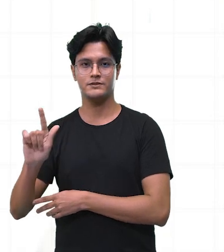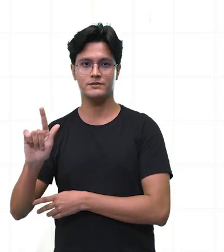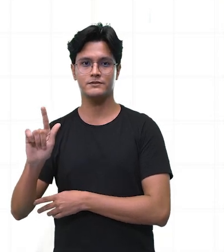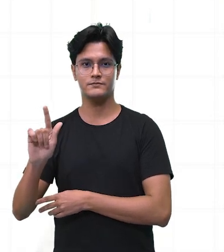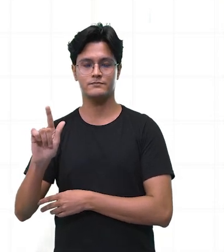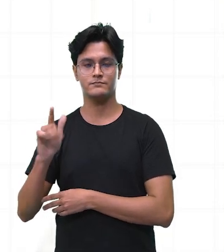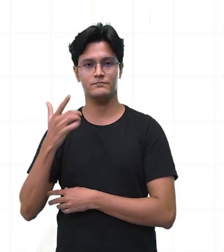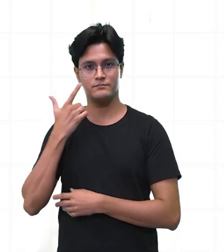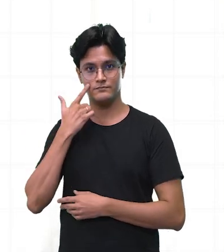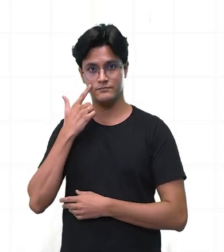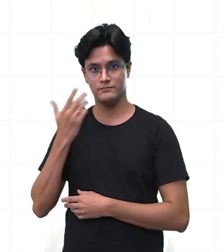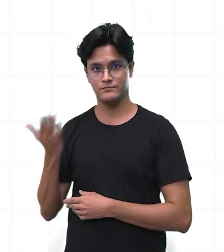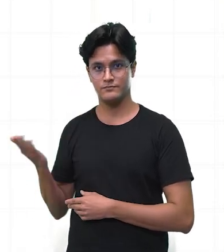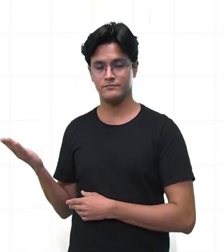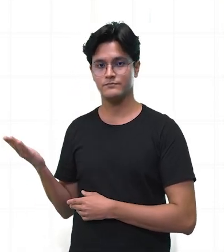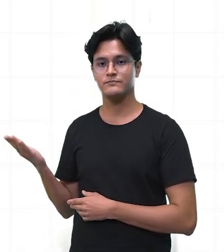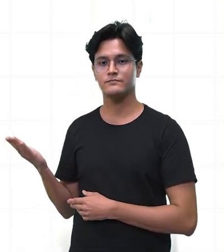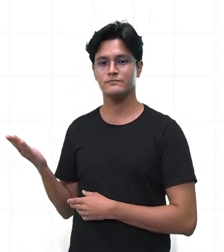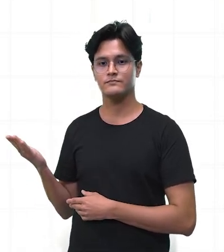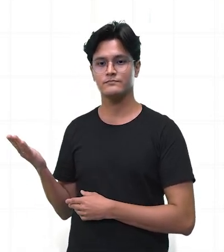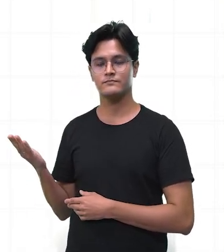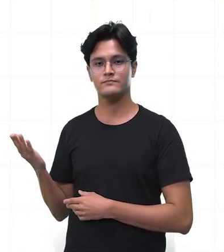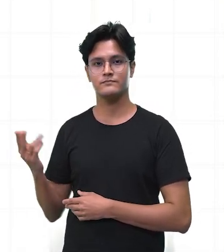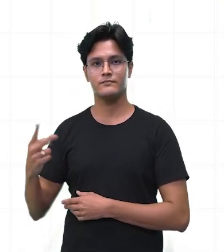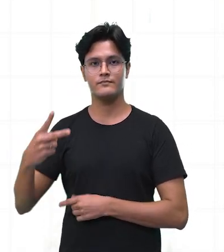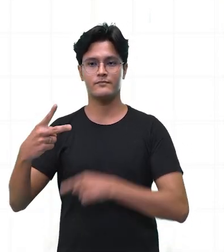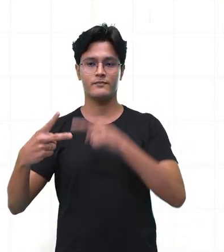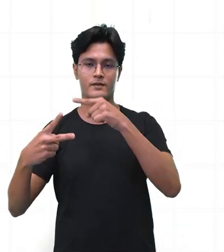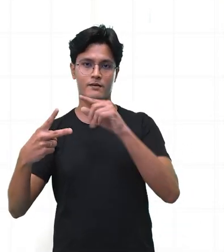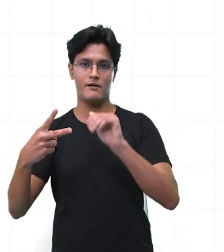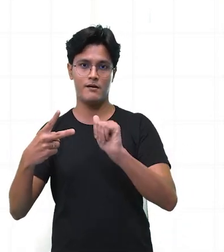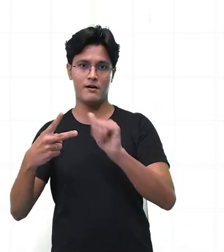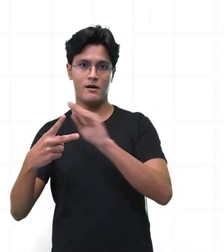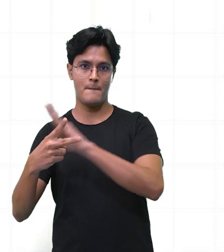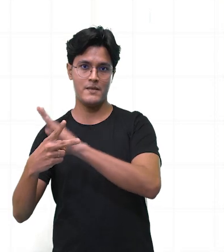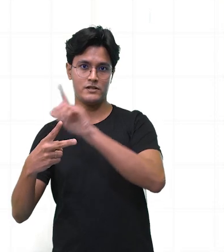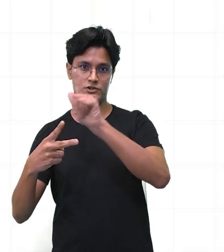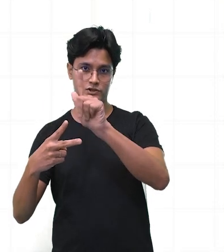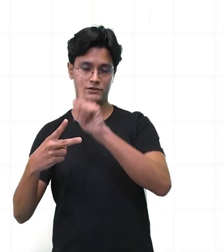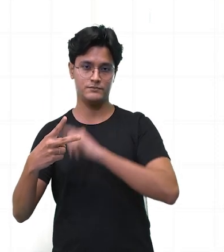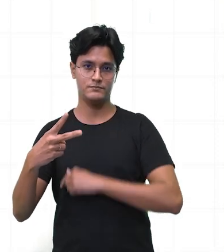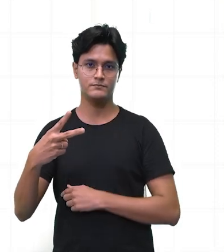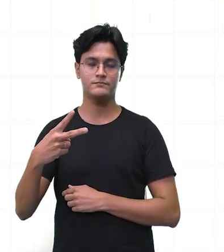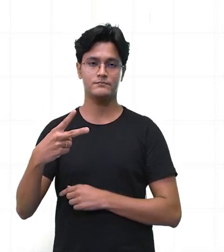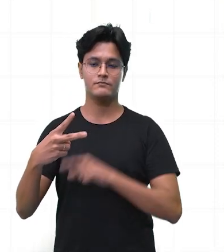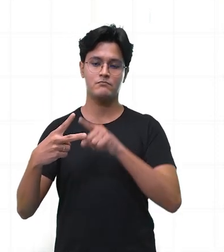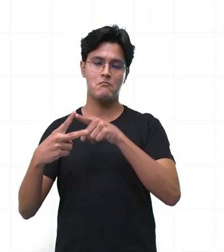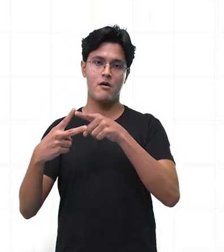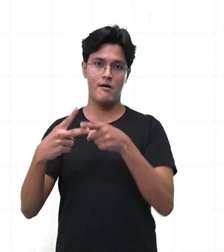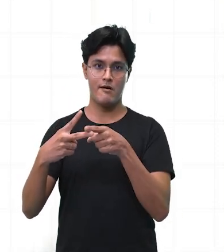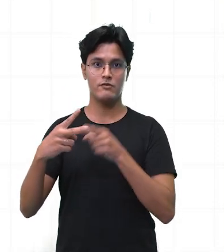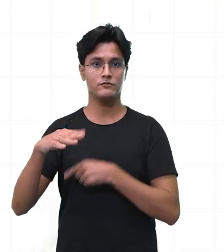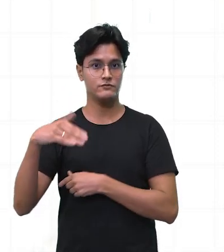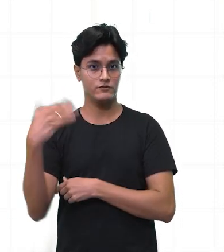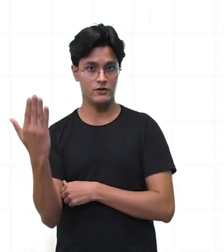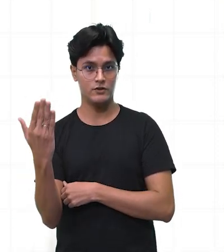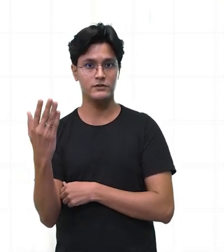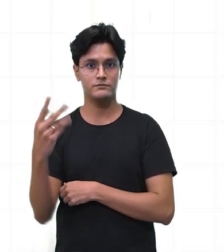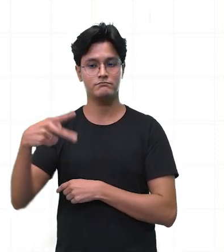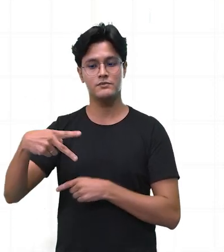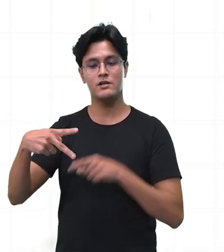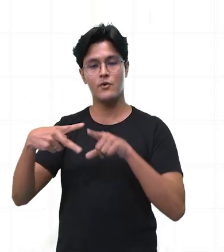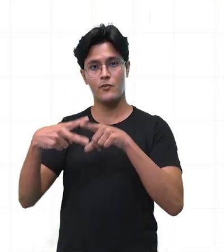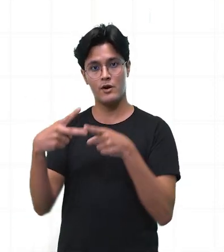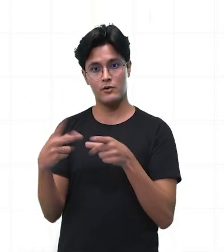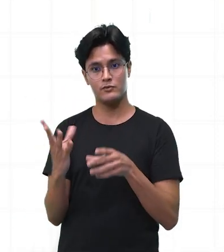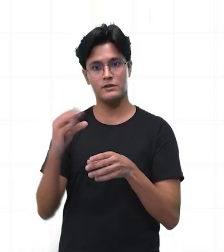ABG. Tá ok? Que é esse ângulo aqui que já estava marcado, tá certo? Então, pronto aí, ângulo interno e